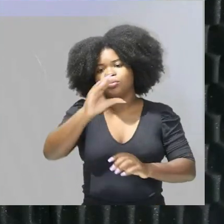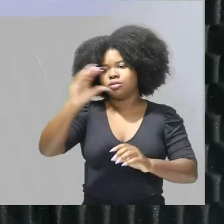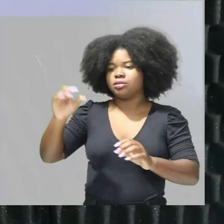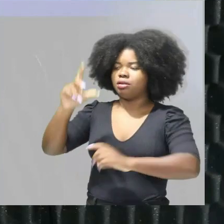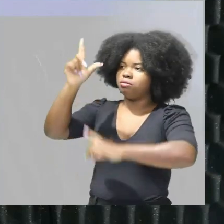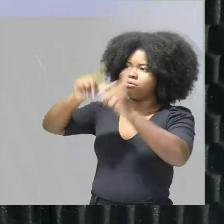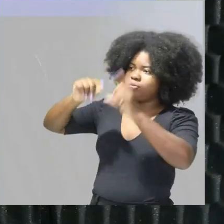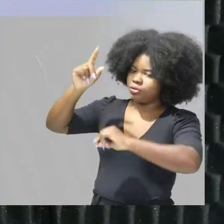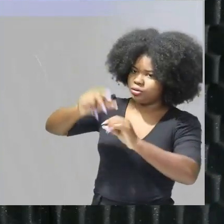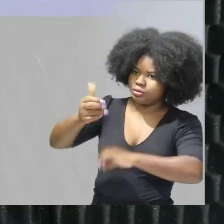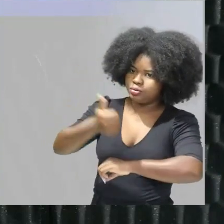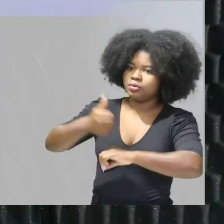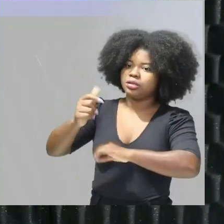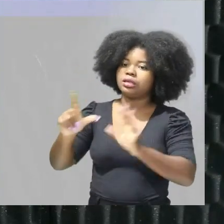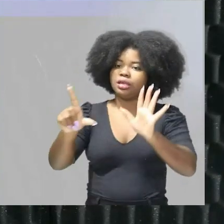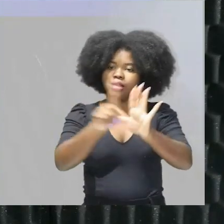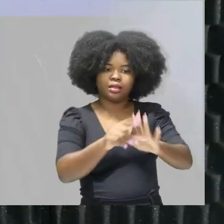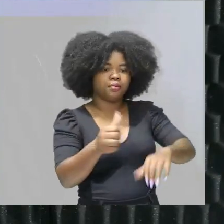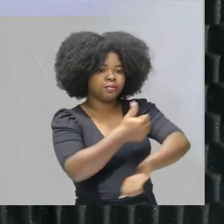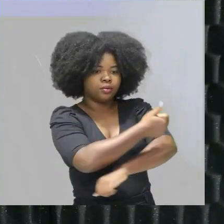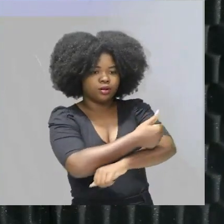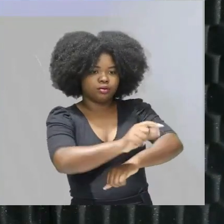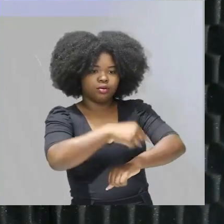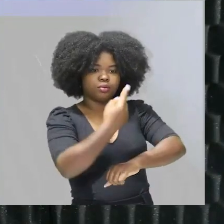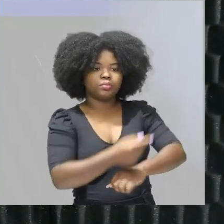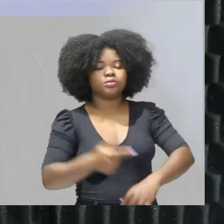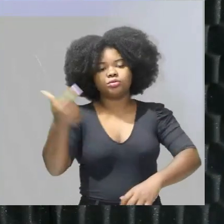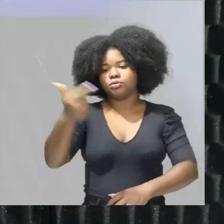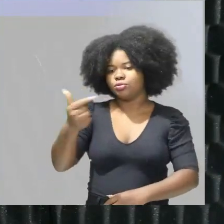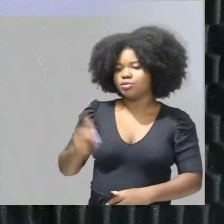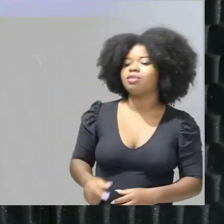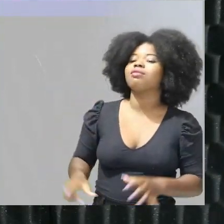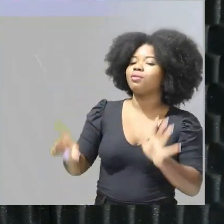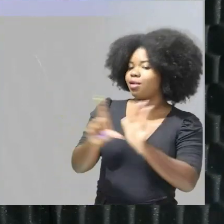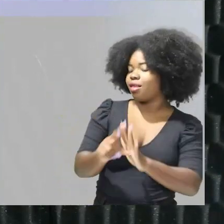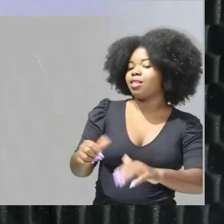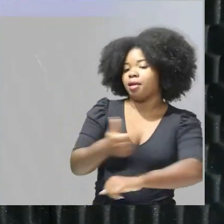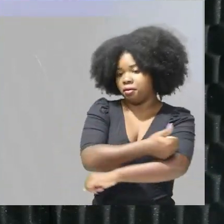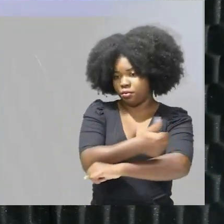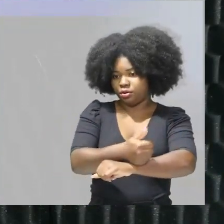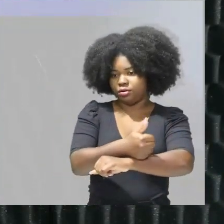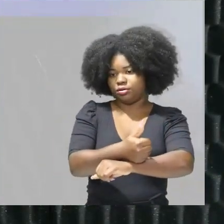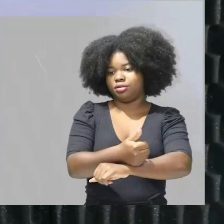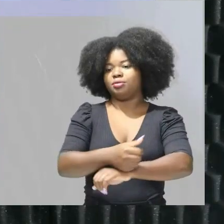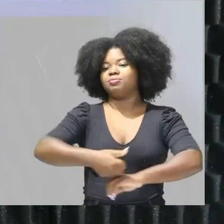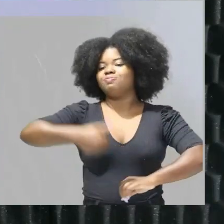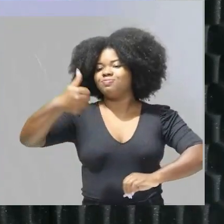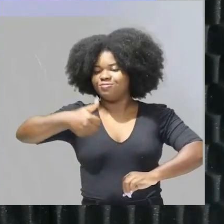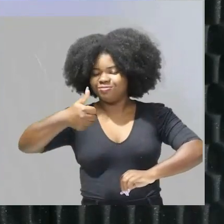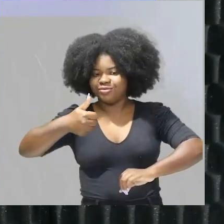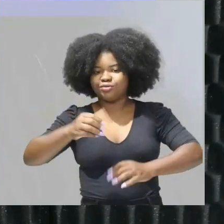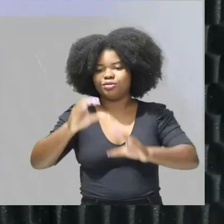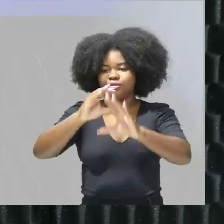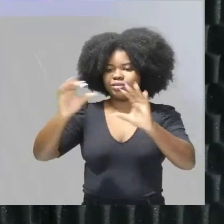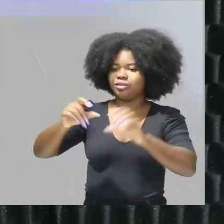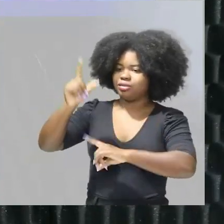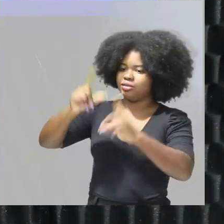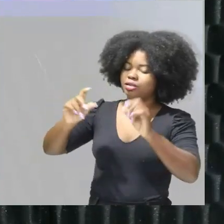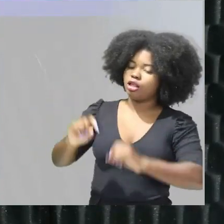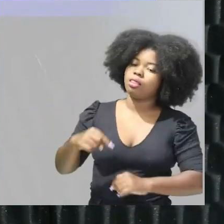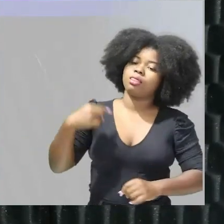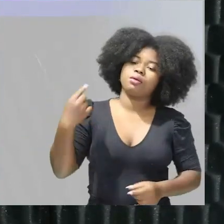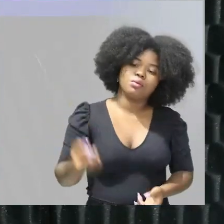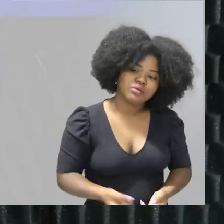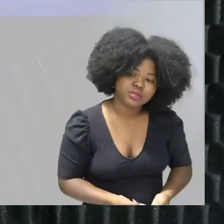e além moral depois no segundo texto eu tenho a lei moral primeiro o céu estrelado depois então